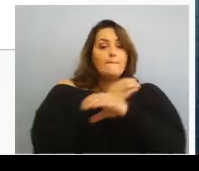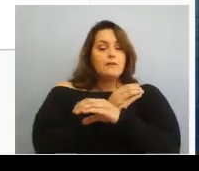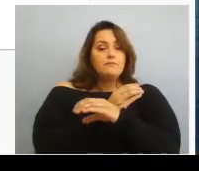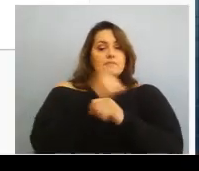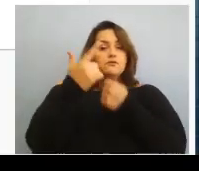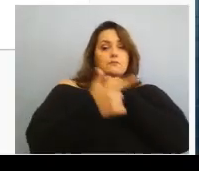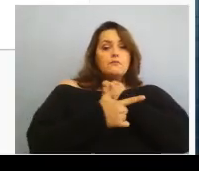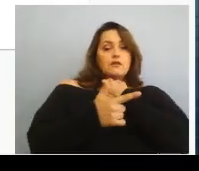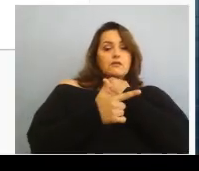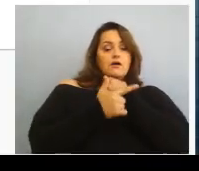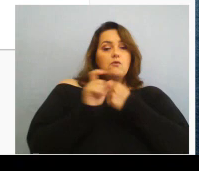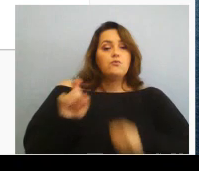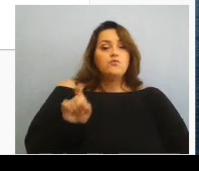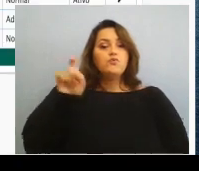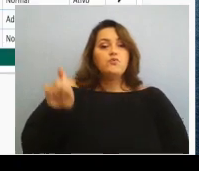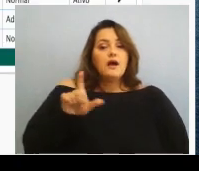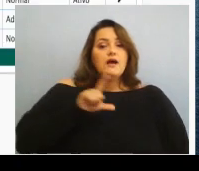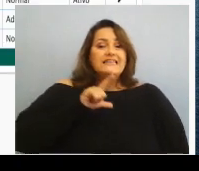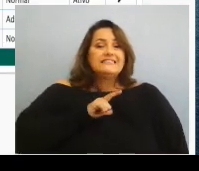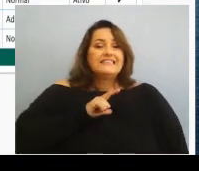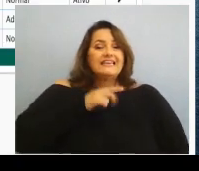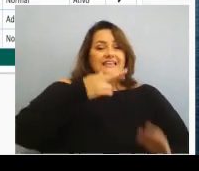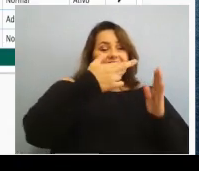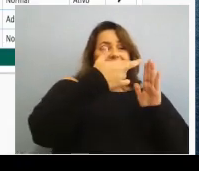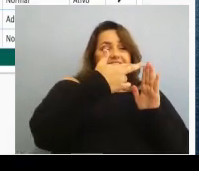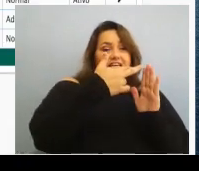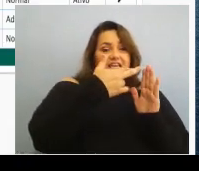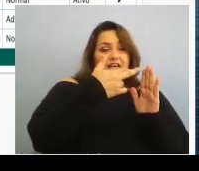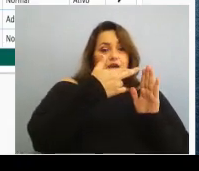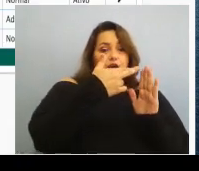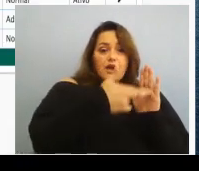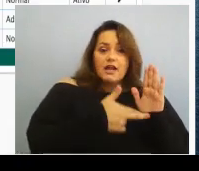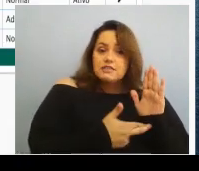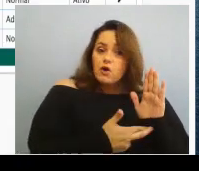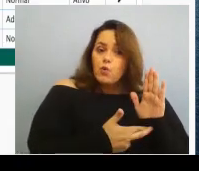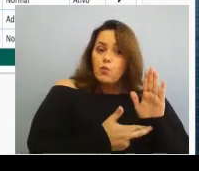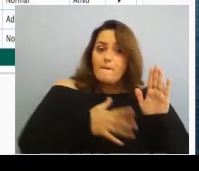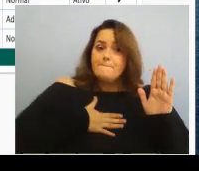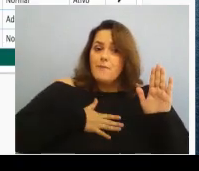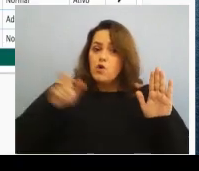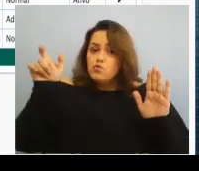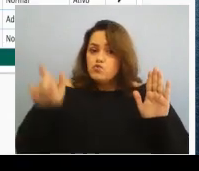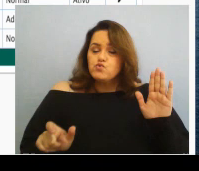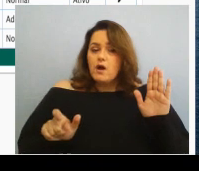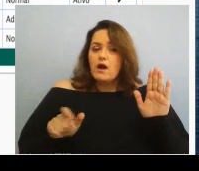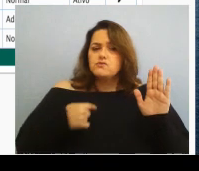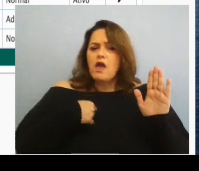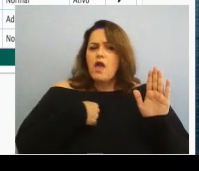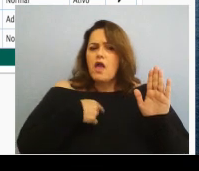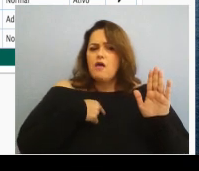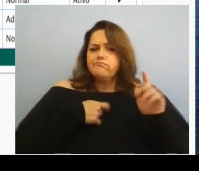Complementando as funcionalidades de configurações, nós temos a relação dos meus usuários. Então eu vou poder definir como